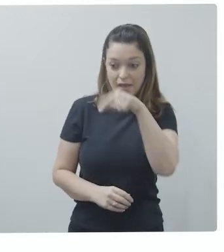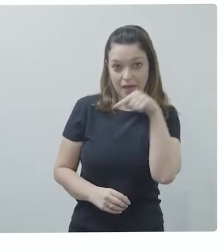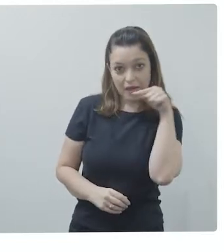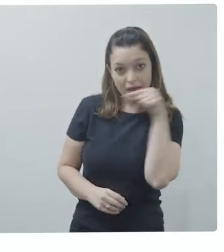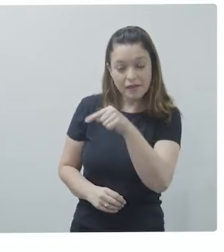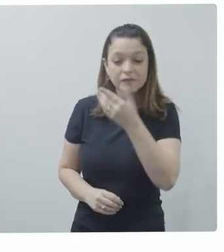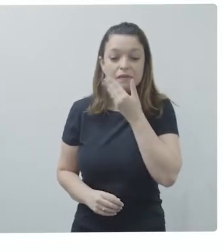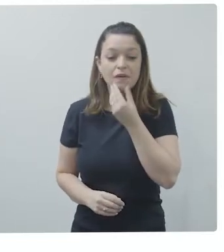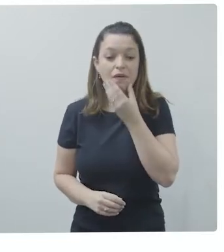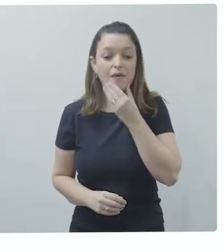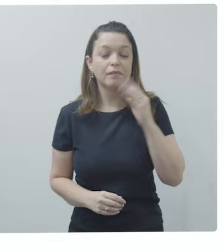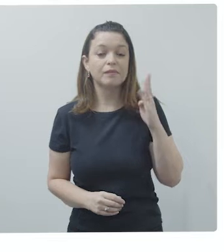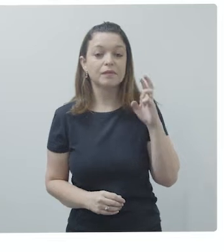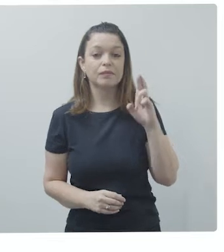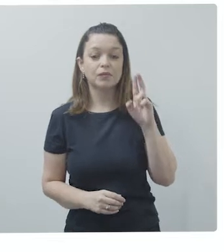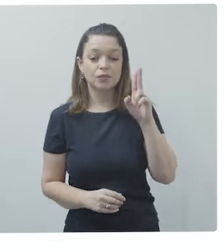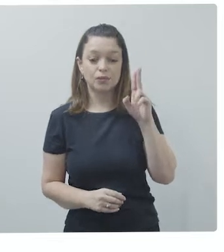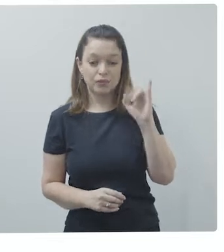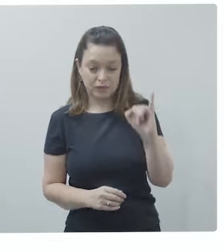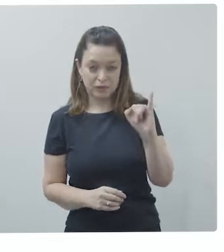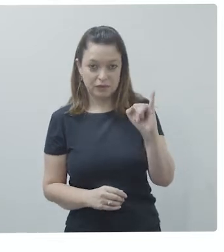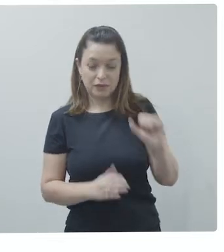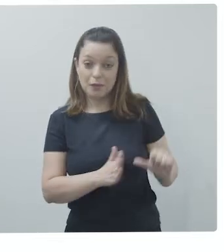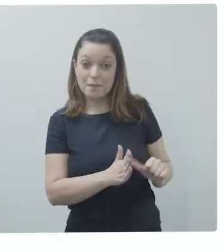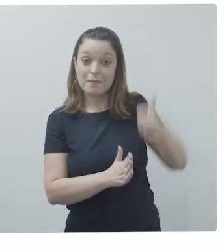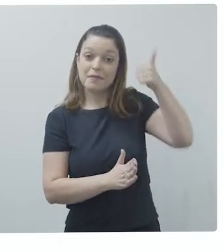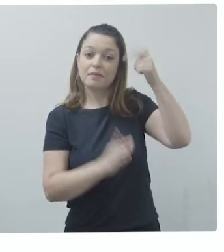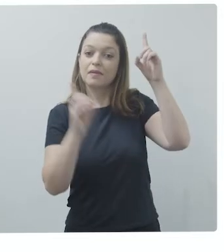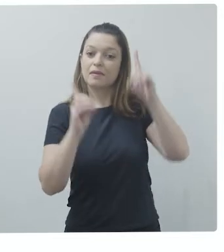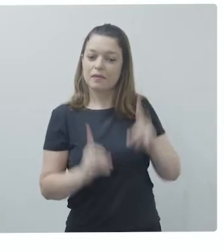era Buri, o ancestral dos deuses.